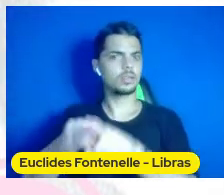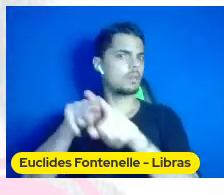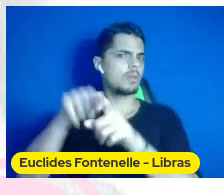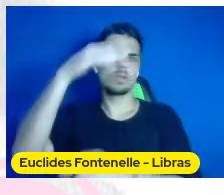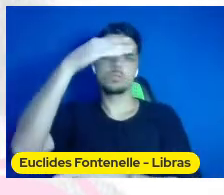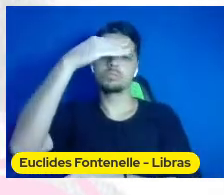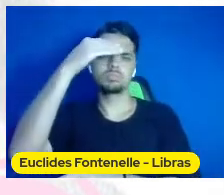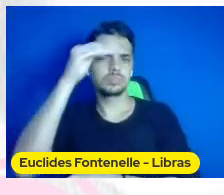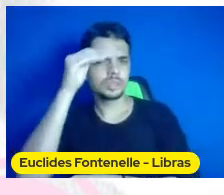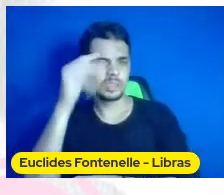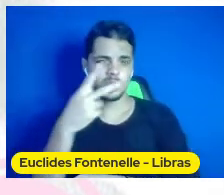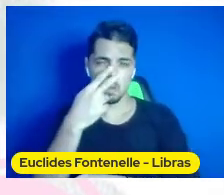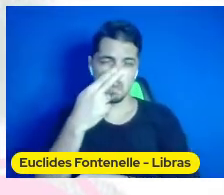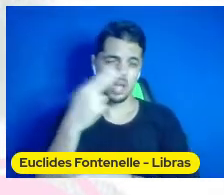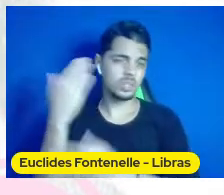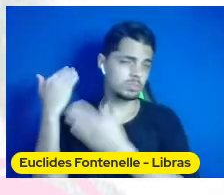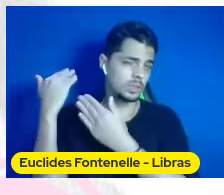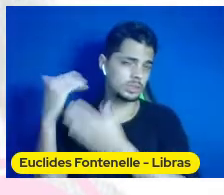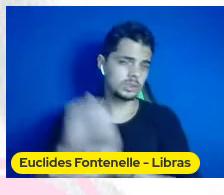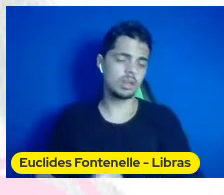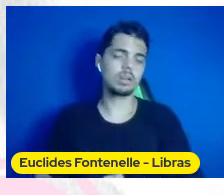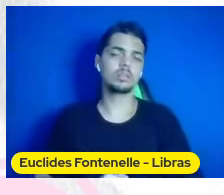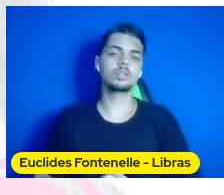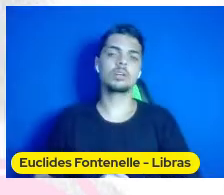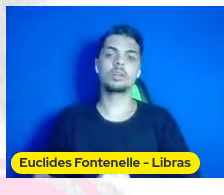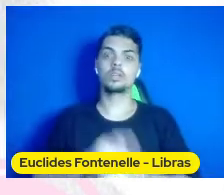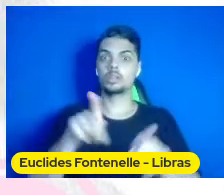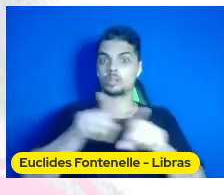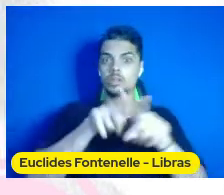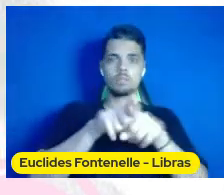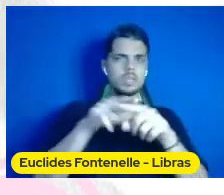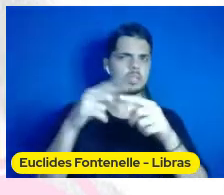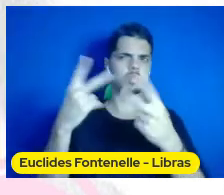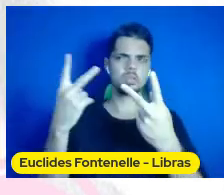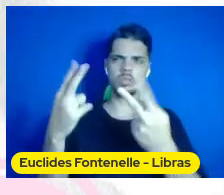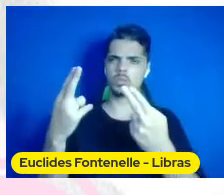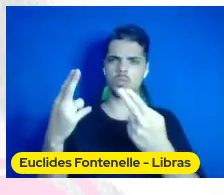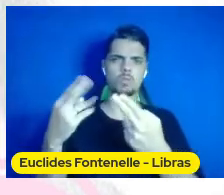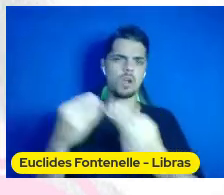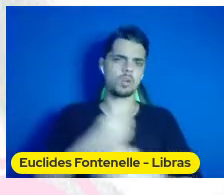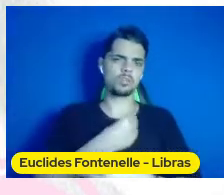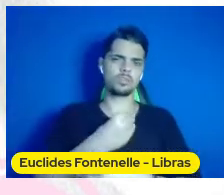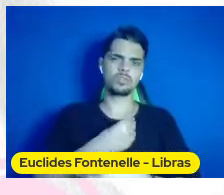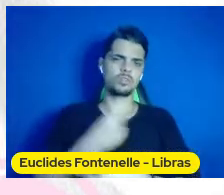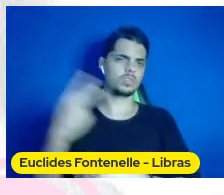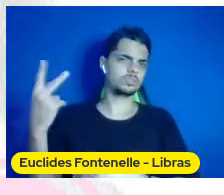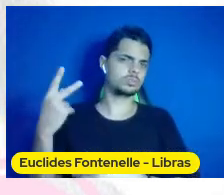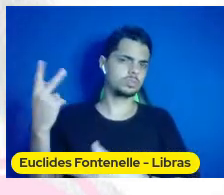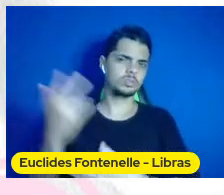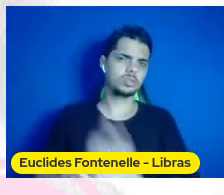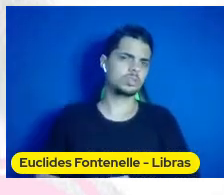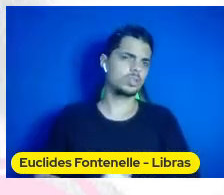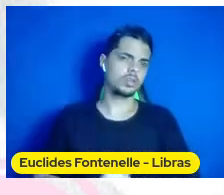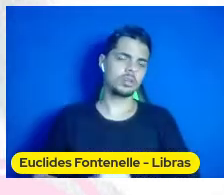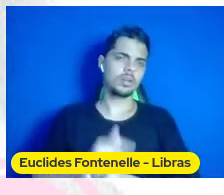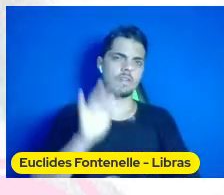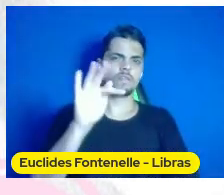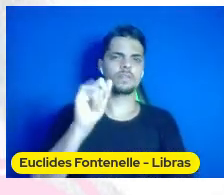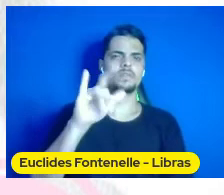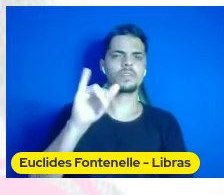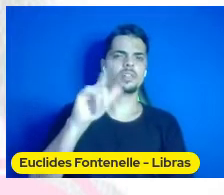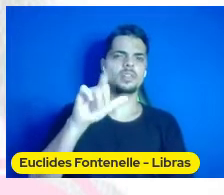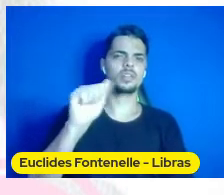foi condecorada na década de 50, a Maria Filipa teve um reconhecimento que fazem aí 10 anos.